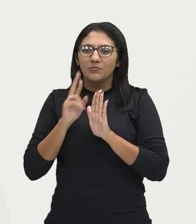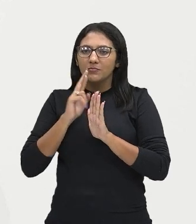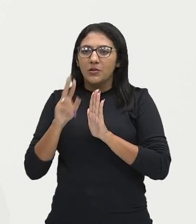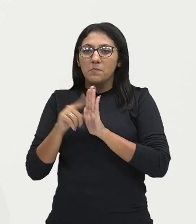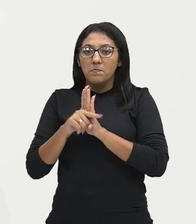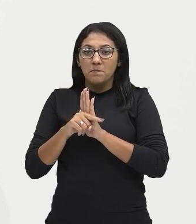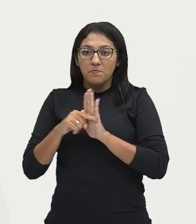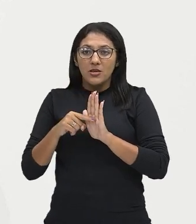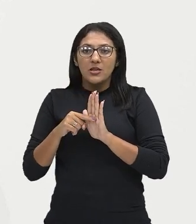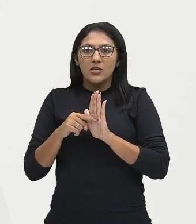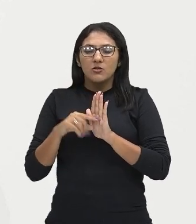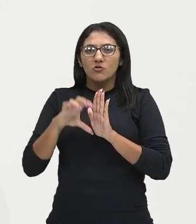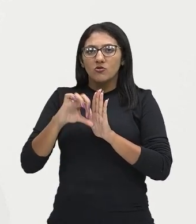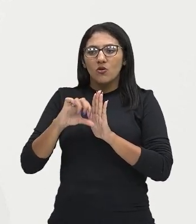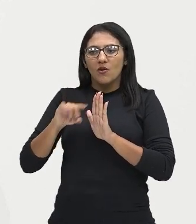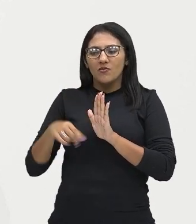menos